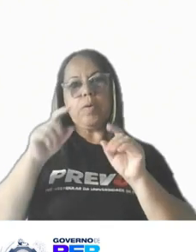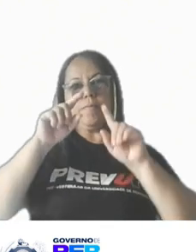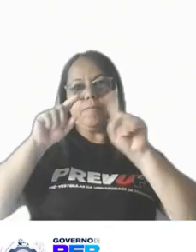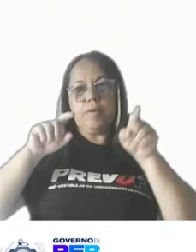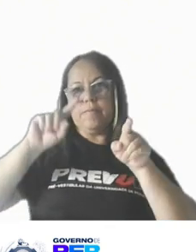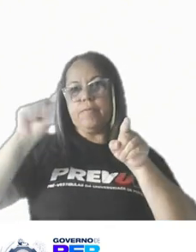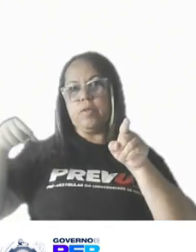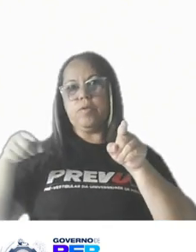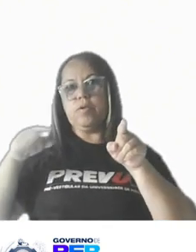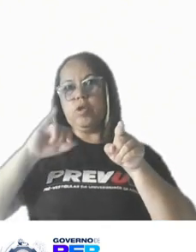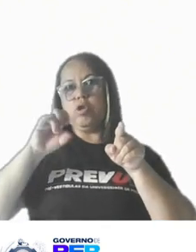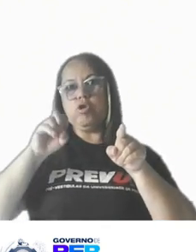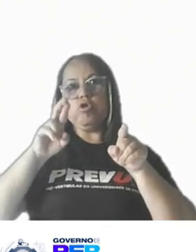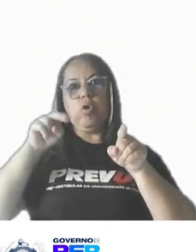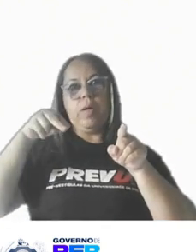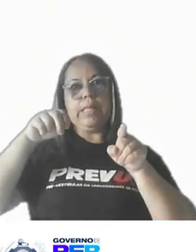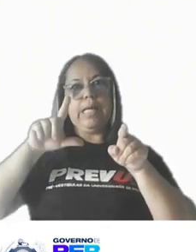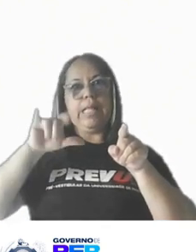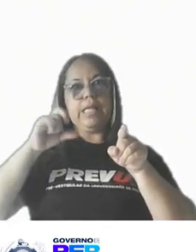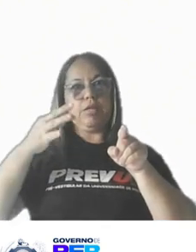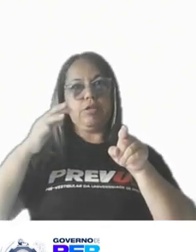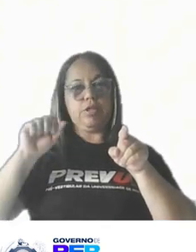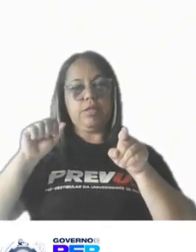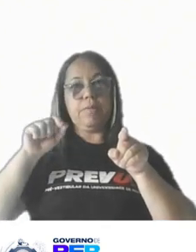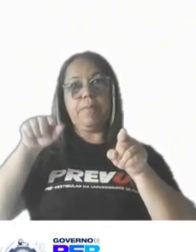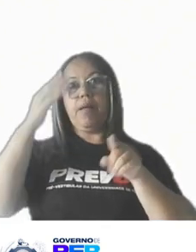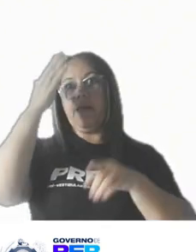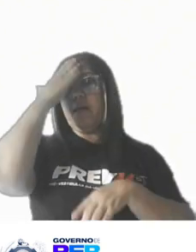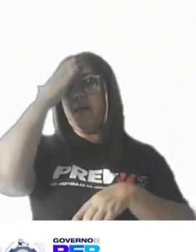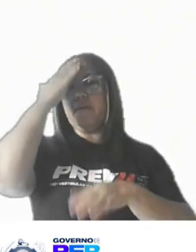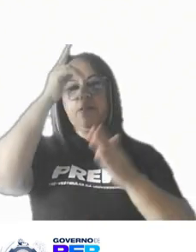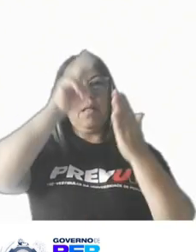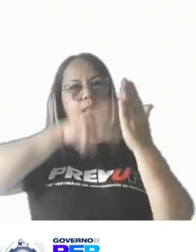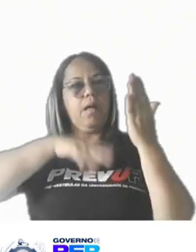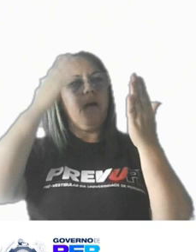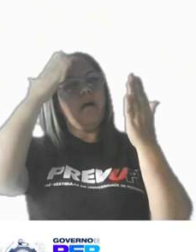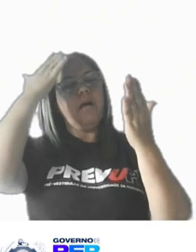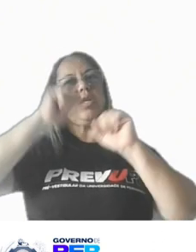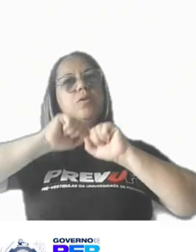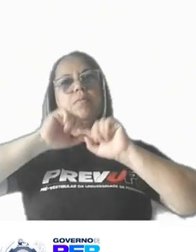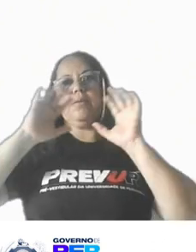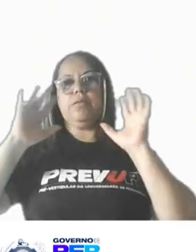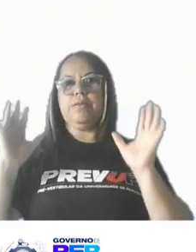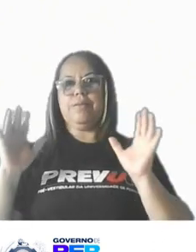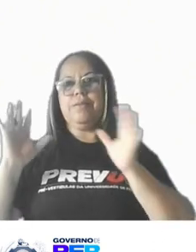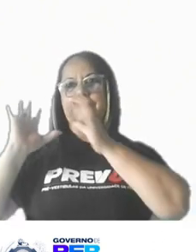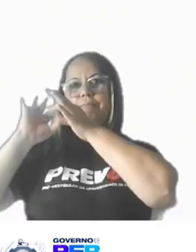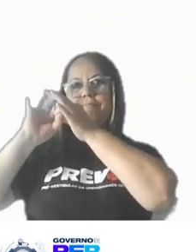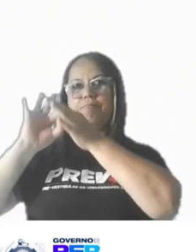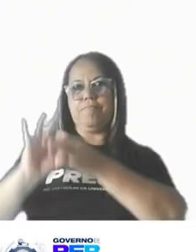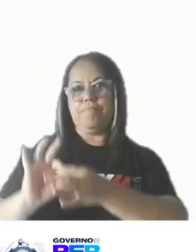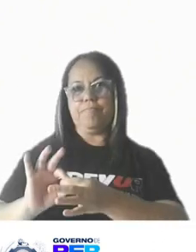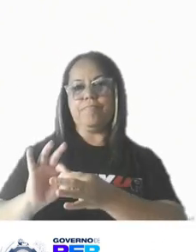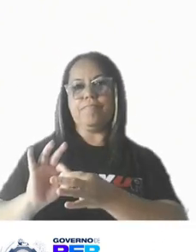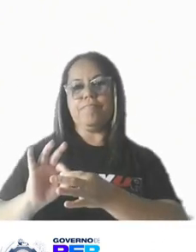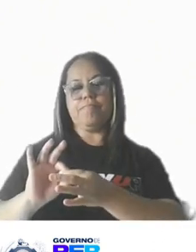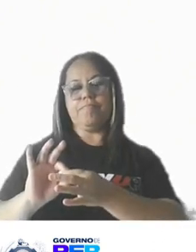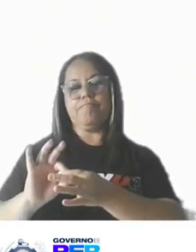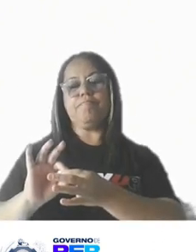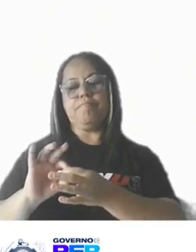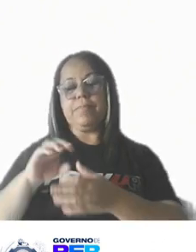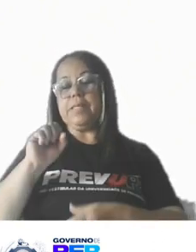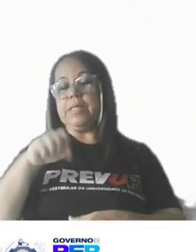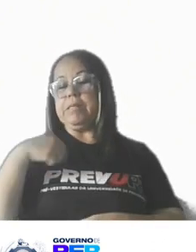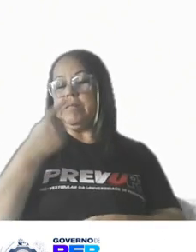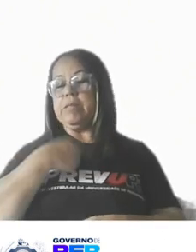entre parênteses como informação adicional para ajudar aí na contextualização da leitura, para a gente